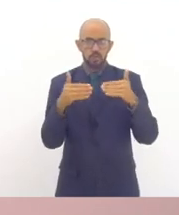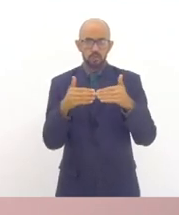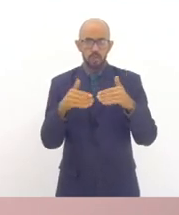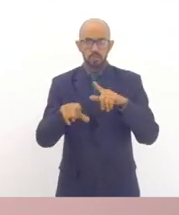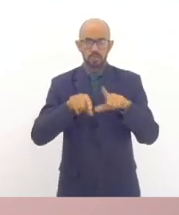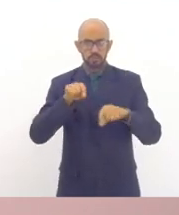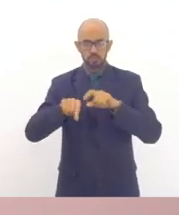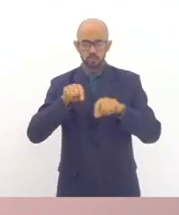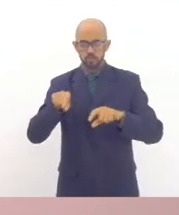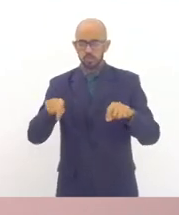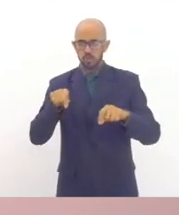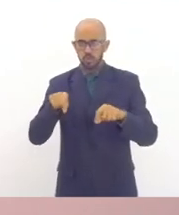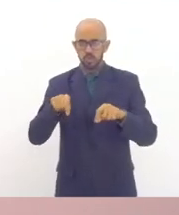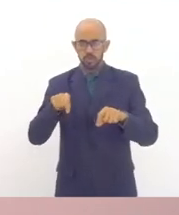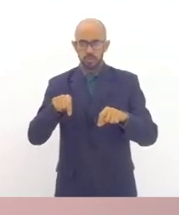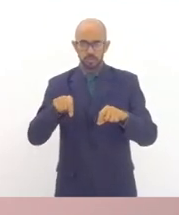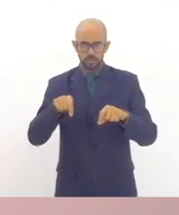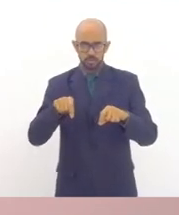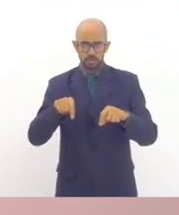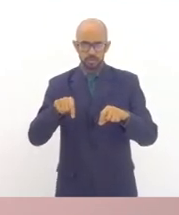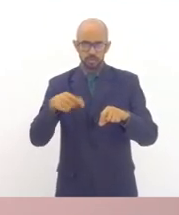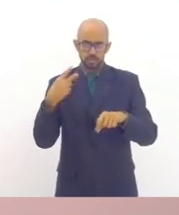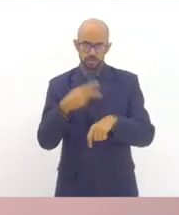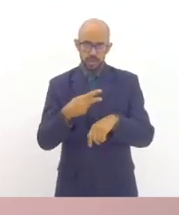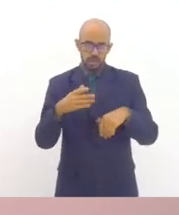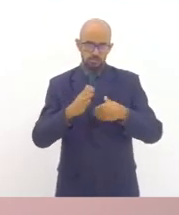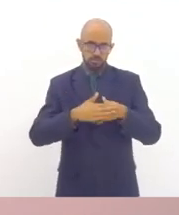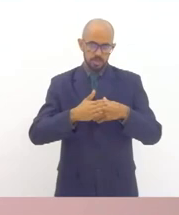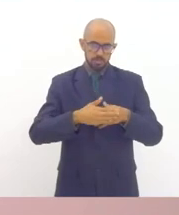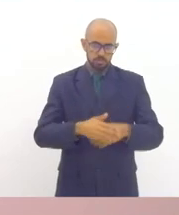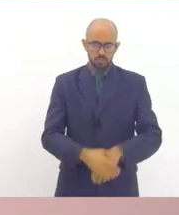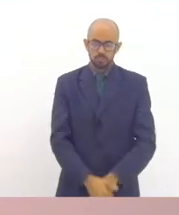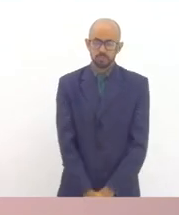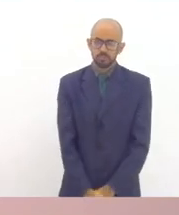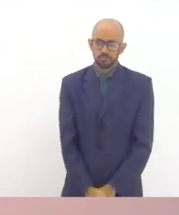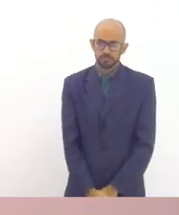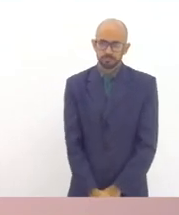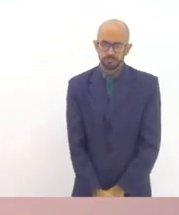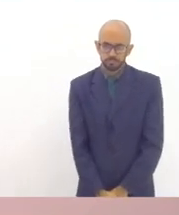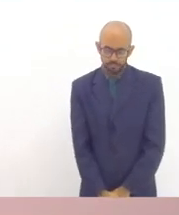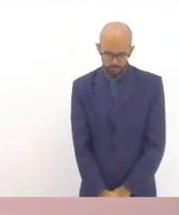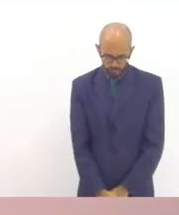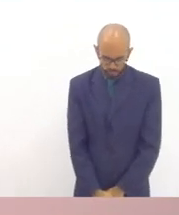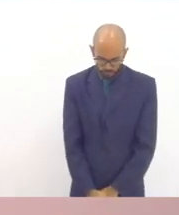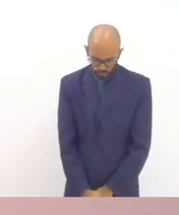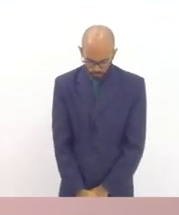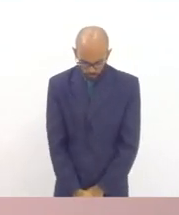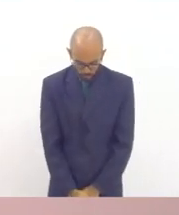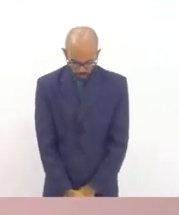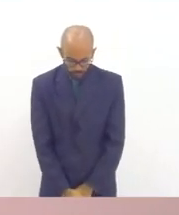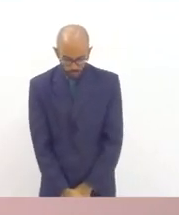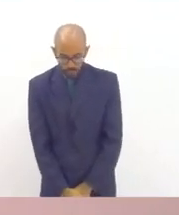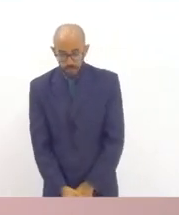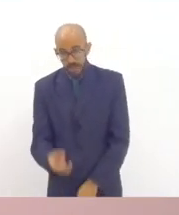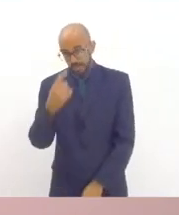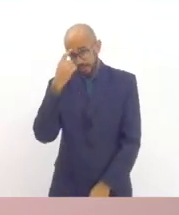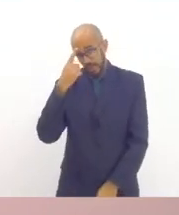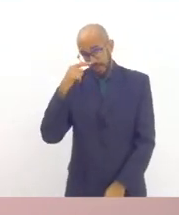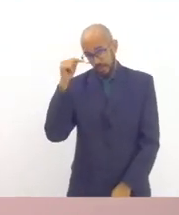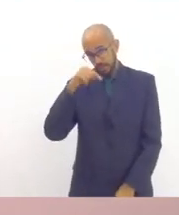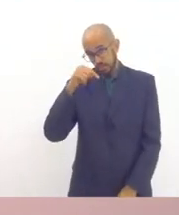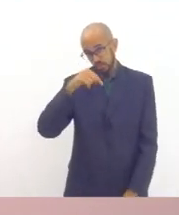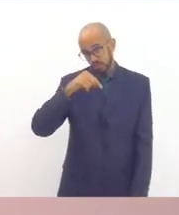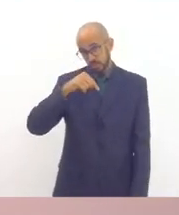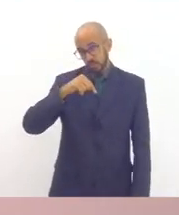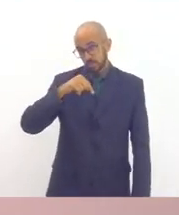escolhas da comunidade escolar. Tá? E a inspiração disso aqui é porque